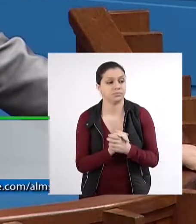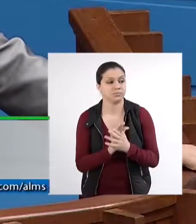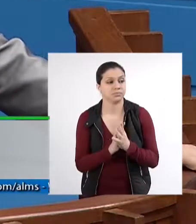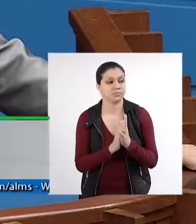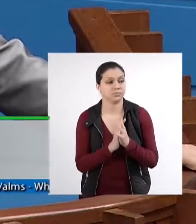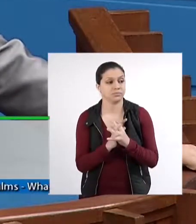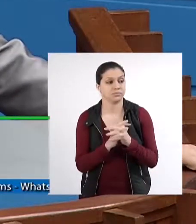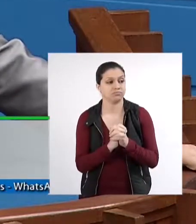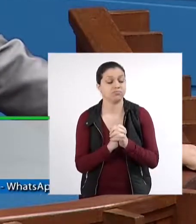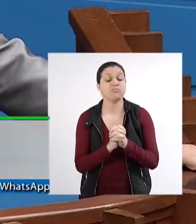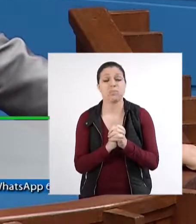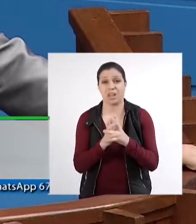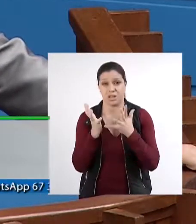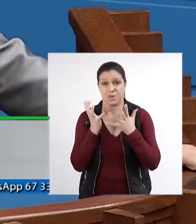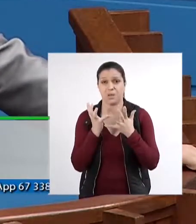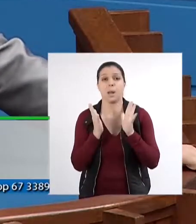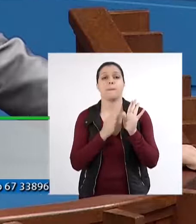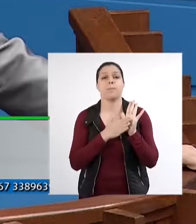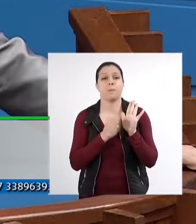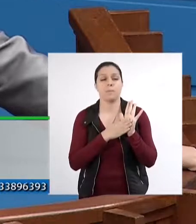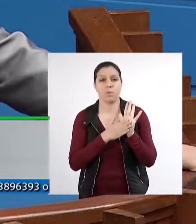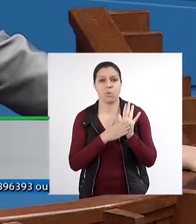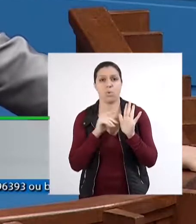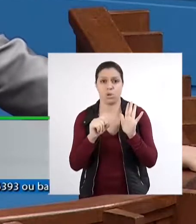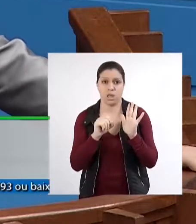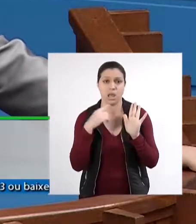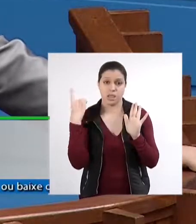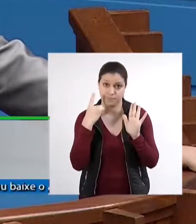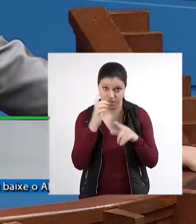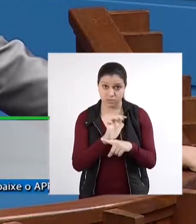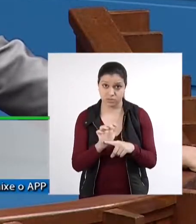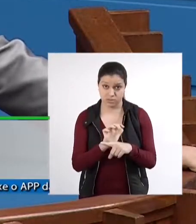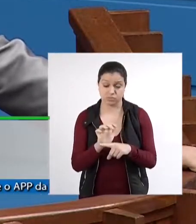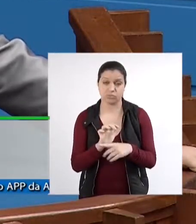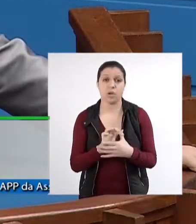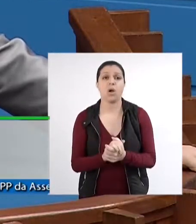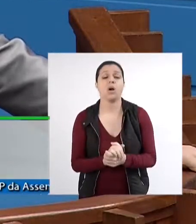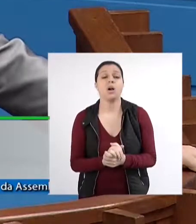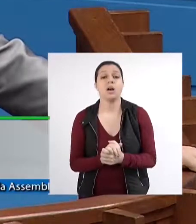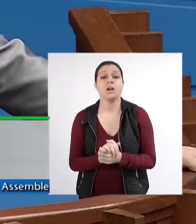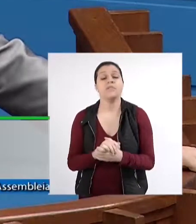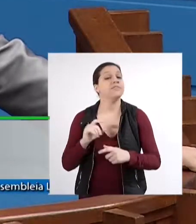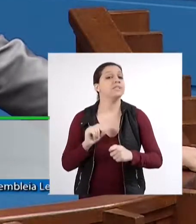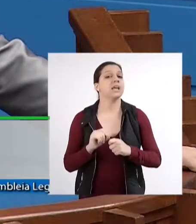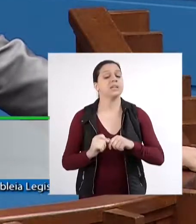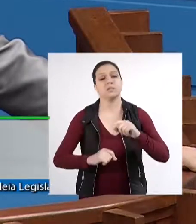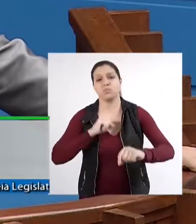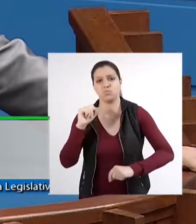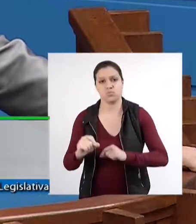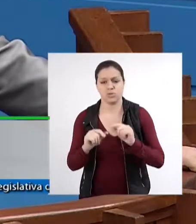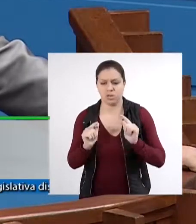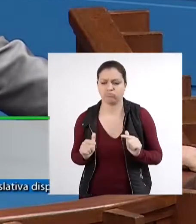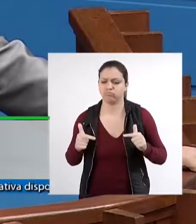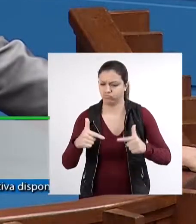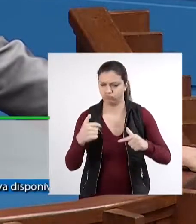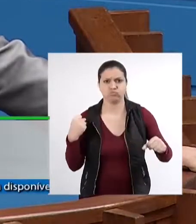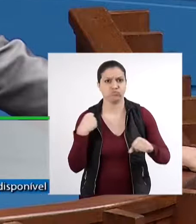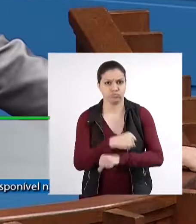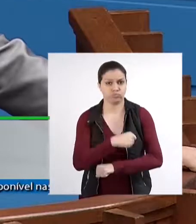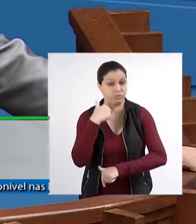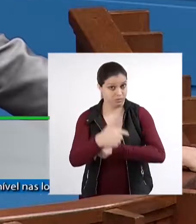E o que eu gostaria de propor aos colegas deputados estaduais é que fizéssemos uma ação conjunta